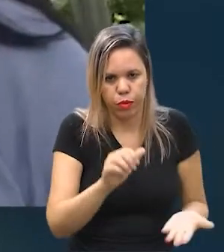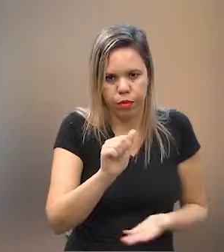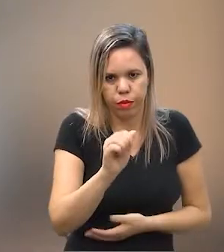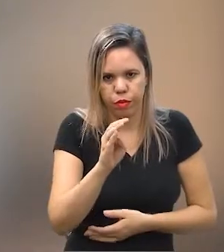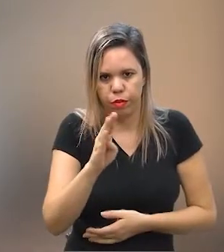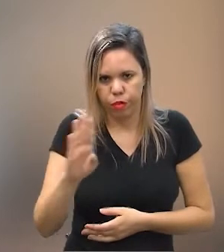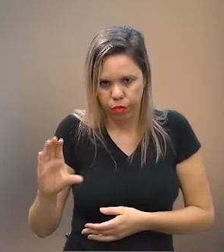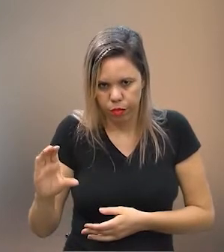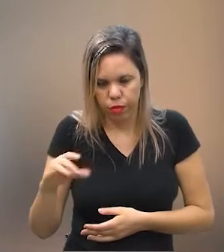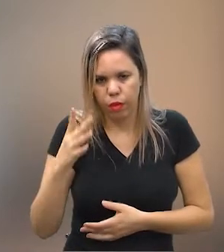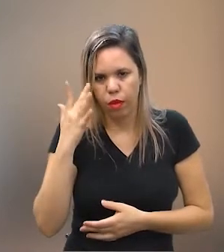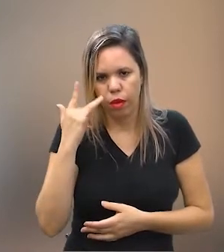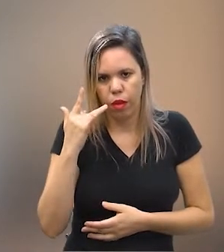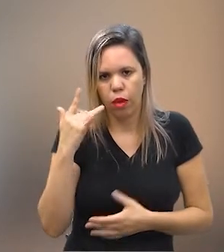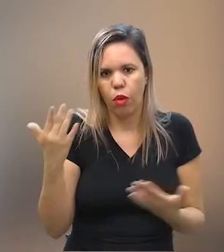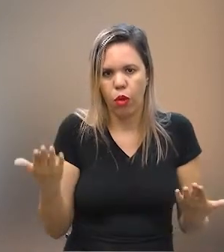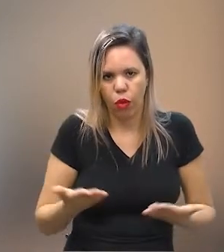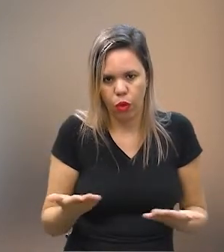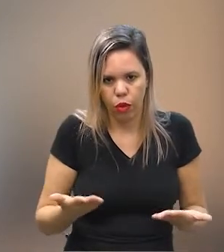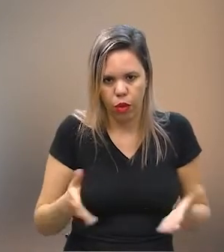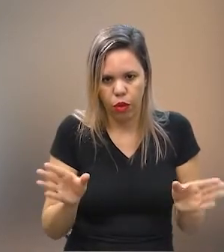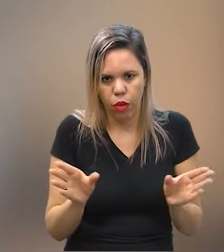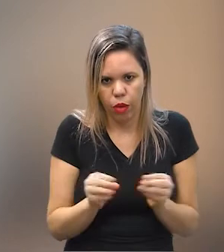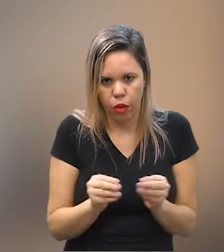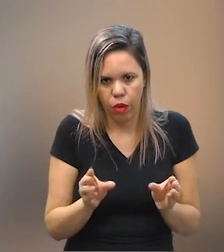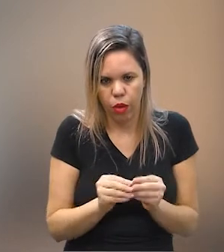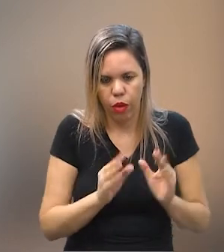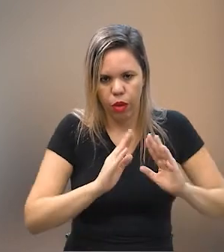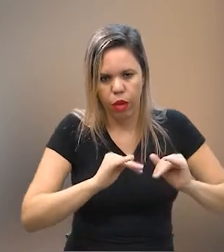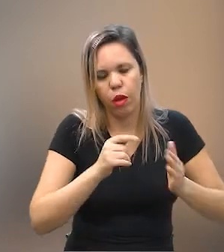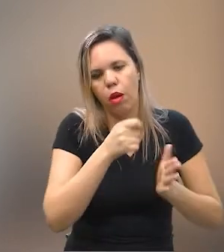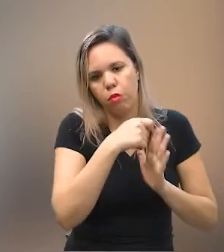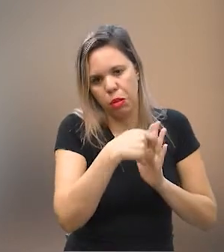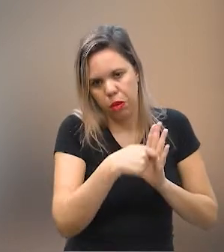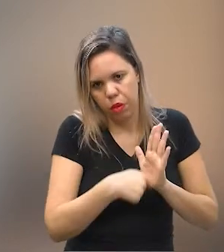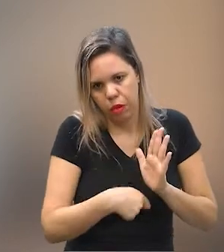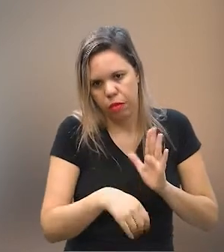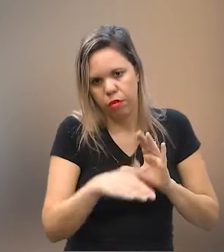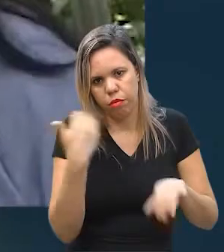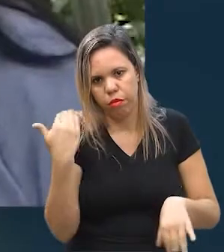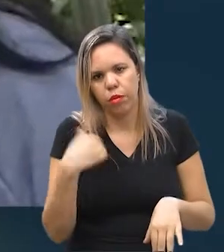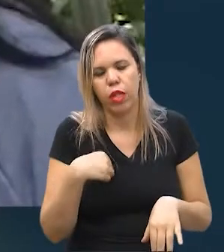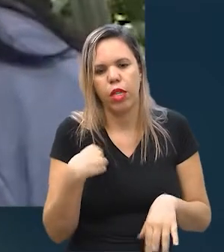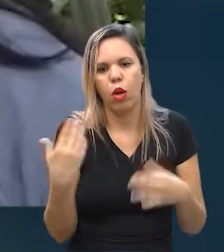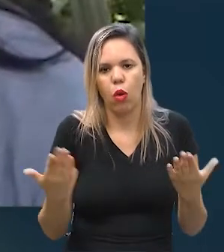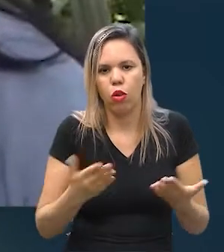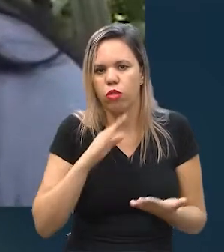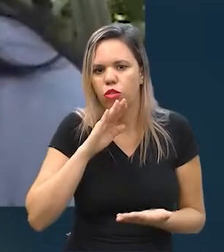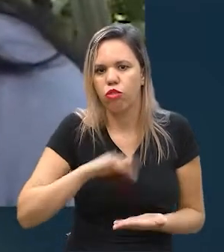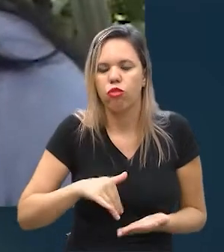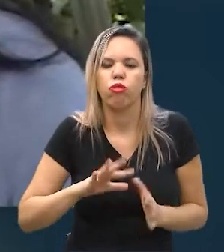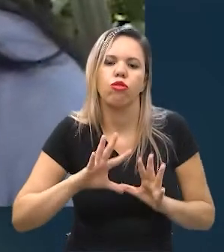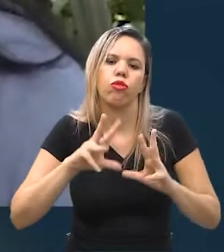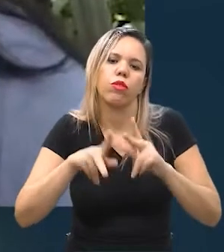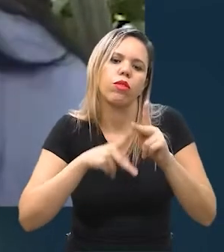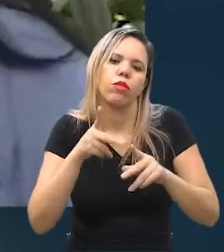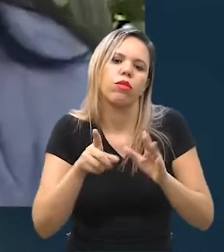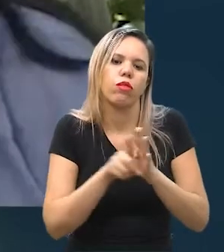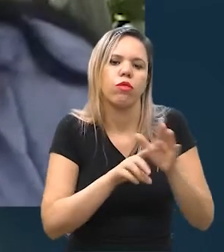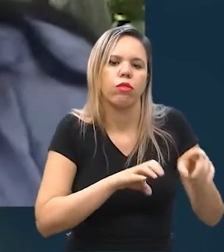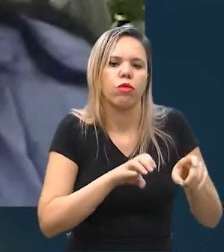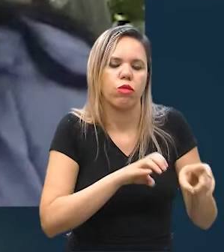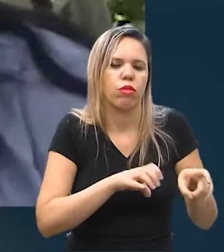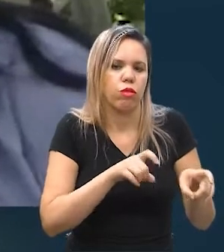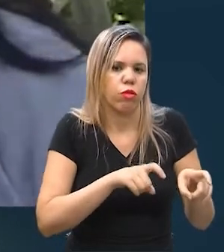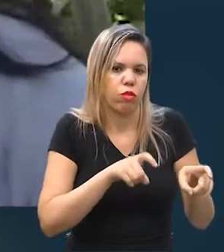ABC. Então amanhã, hoje nós estamos finalizando os pedidos que recebemos. Já vamos passar hoje à tarde para todos os produtores